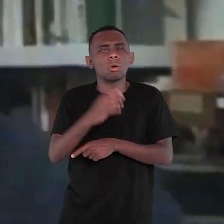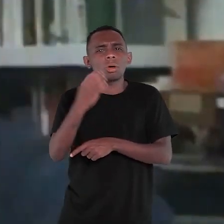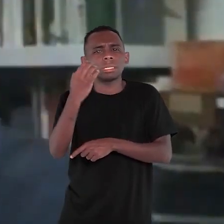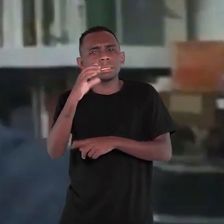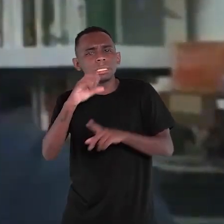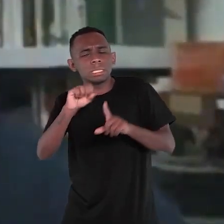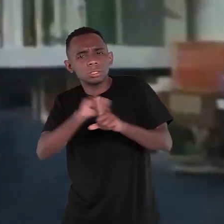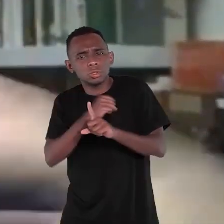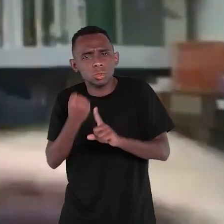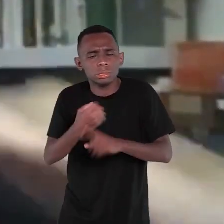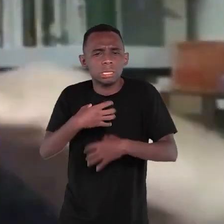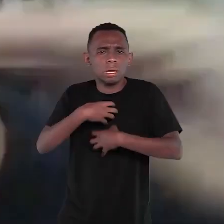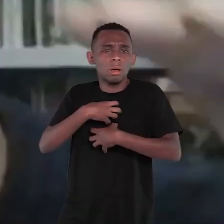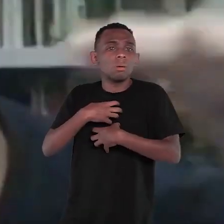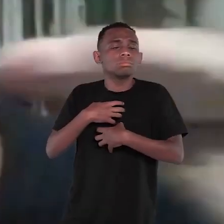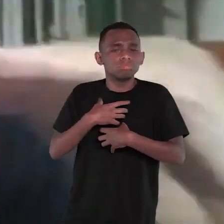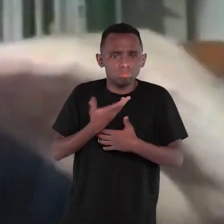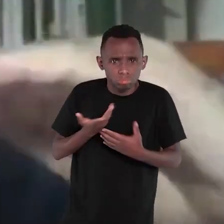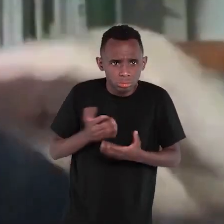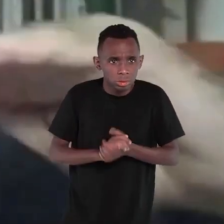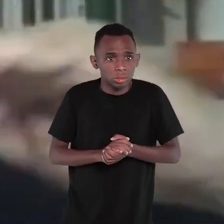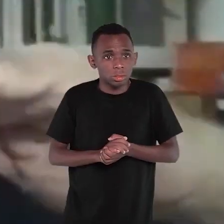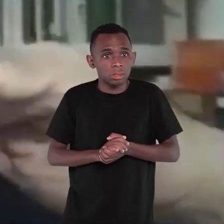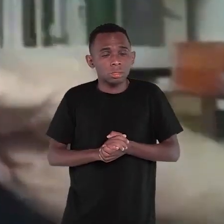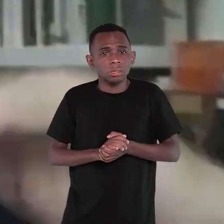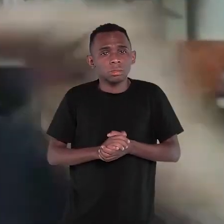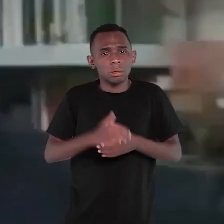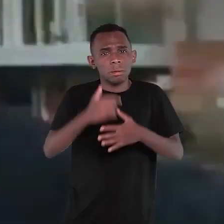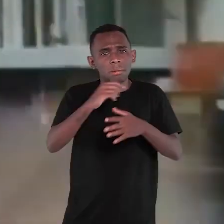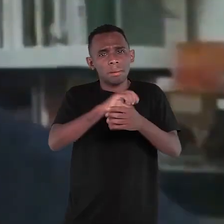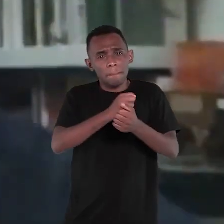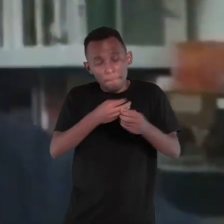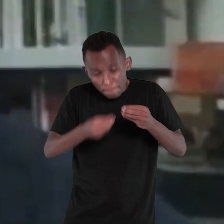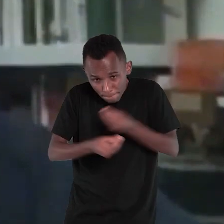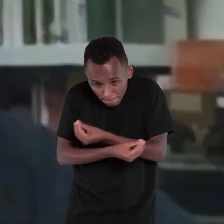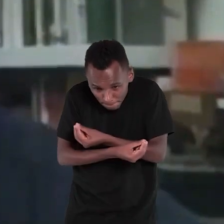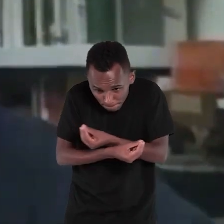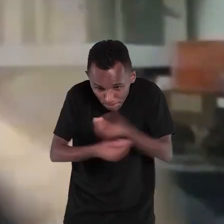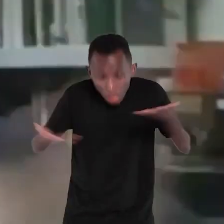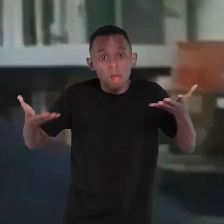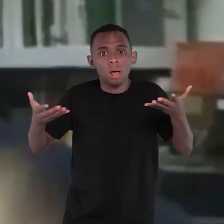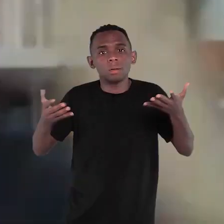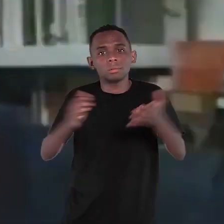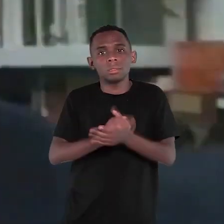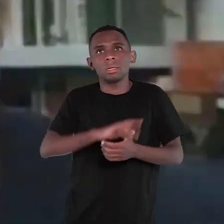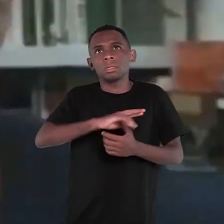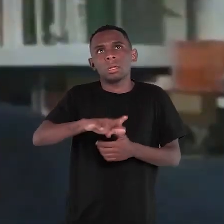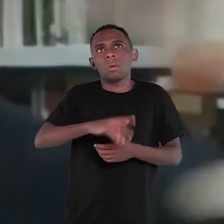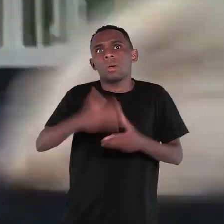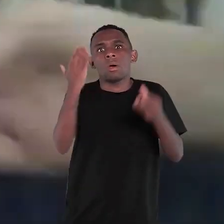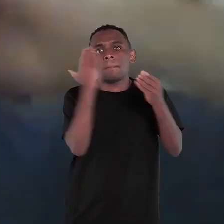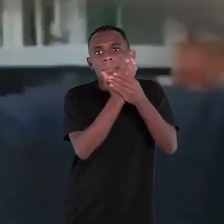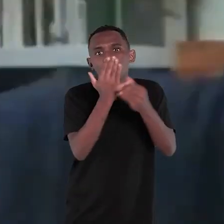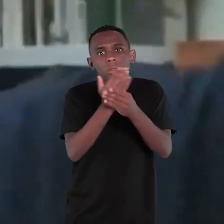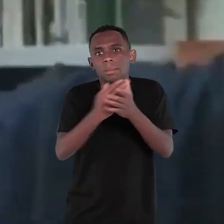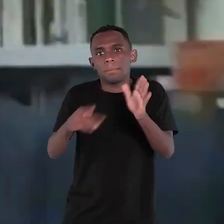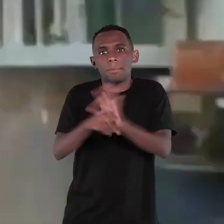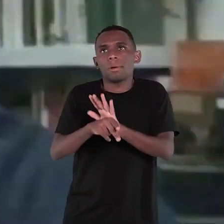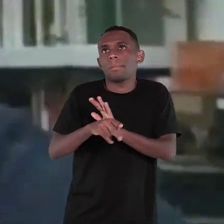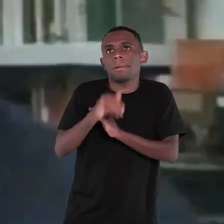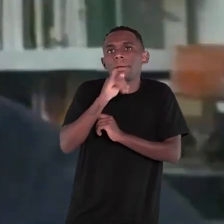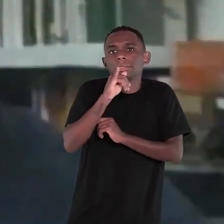história, ciências sociais, num nível de difusão, tá certo? Quer dizer, não é uma biblioteca universitária, não